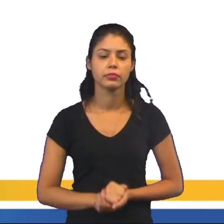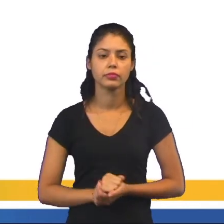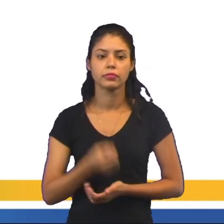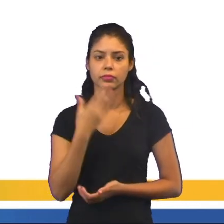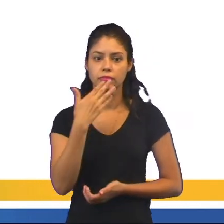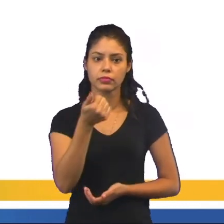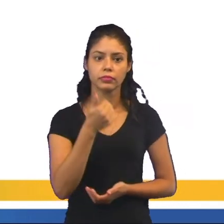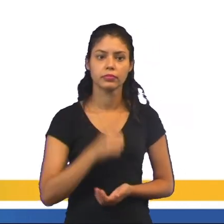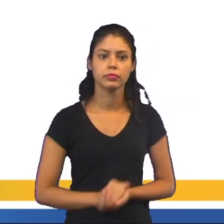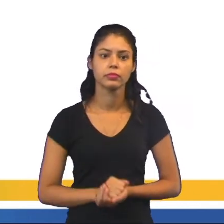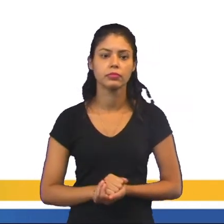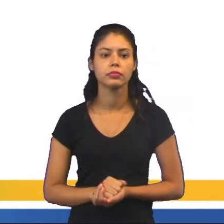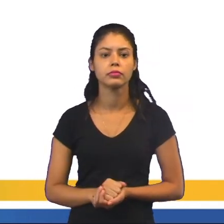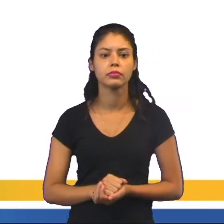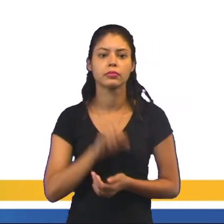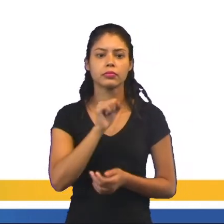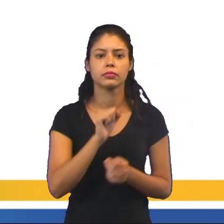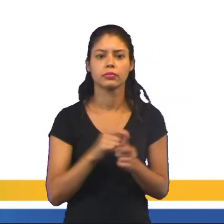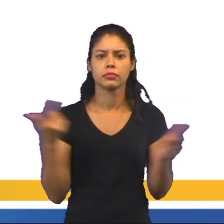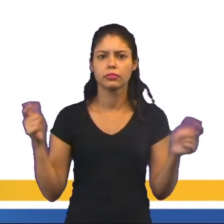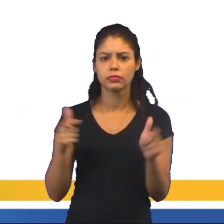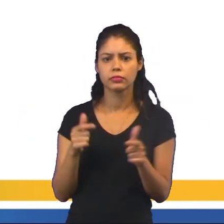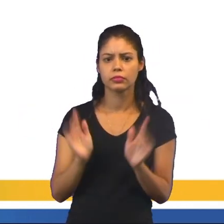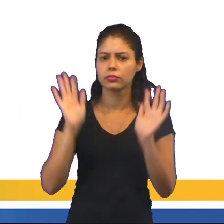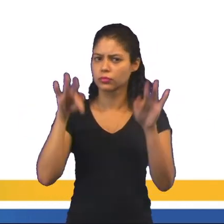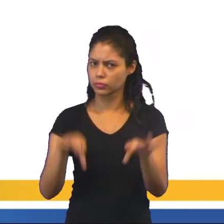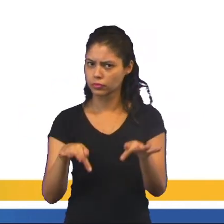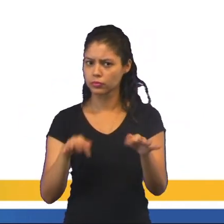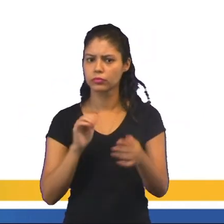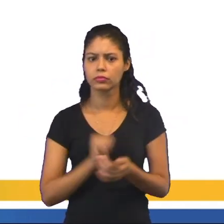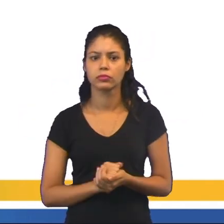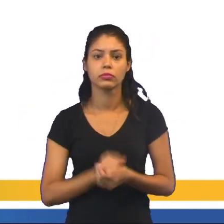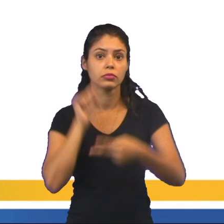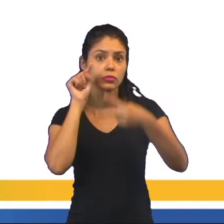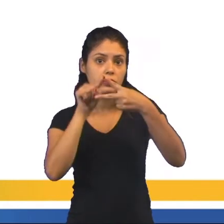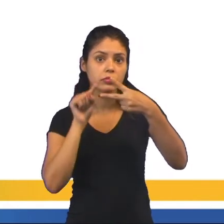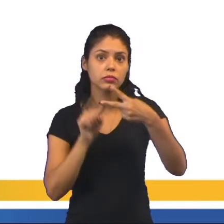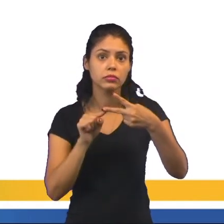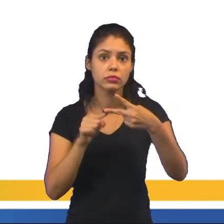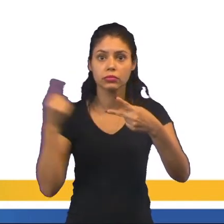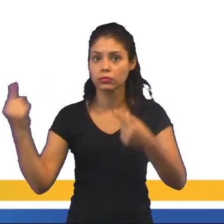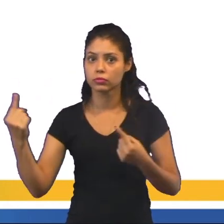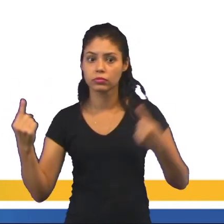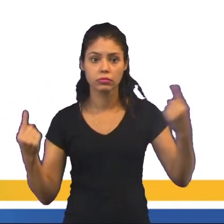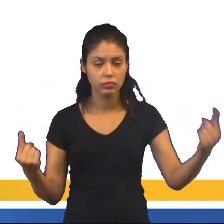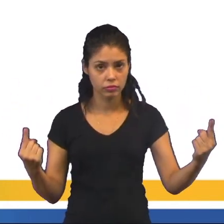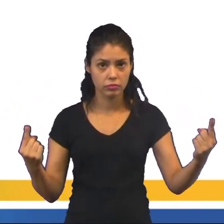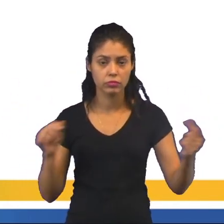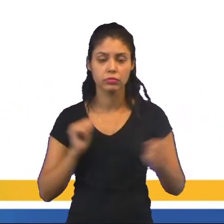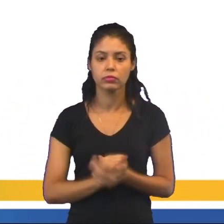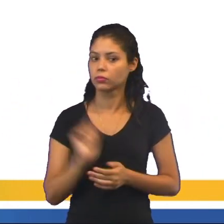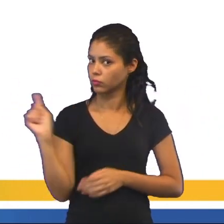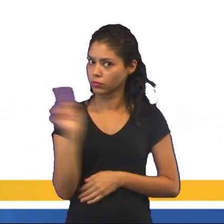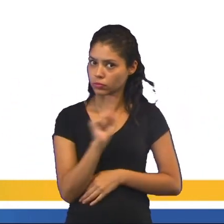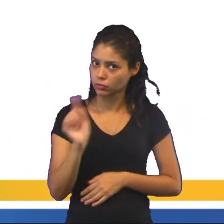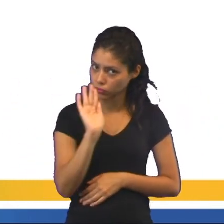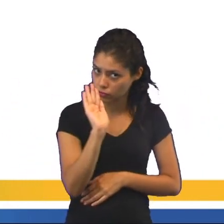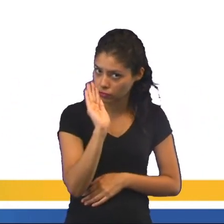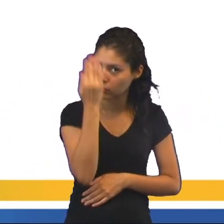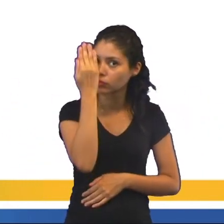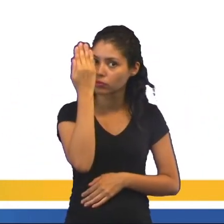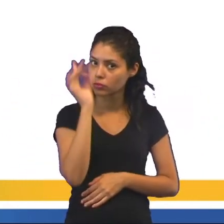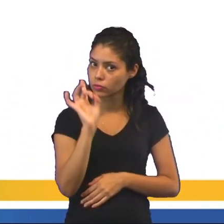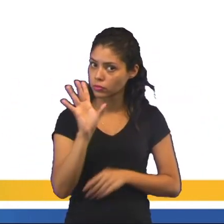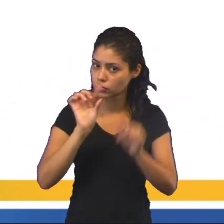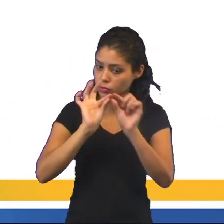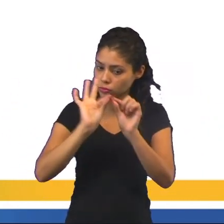bem? As semirretas são infinitas dos 2 lados? Claro que não.